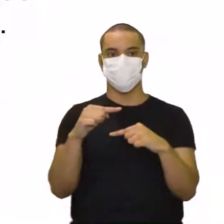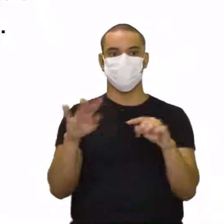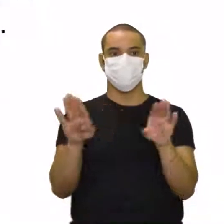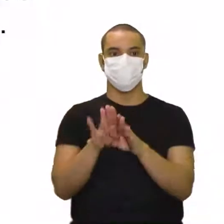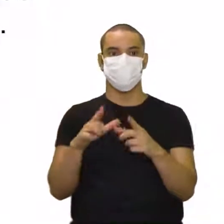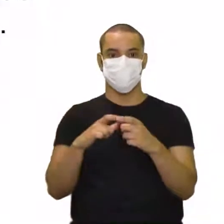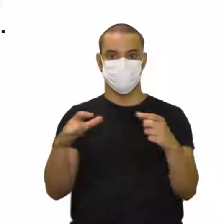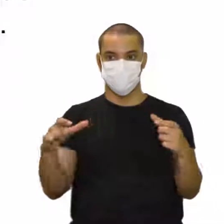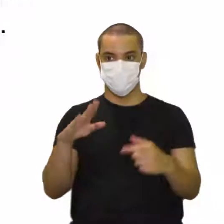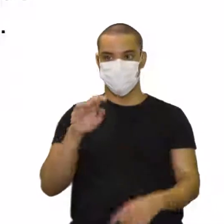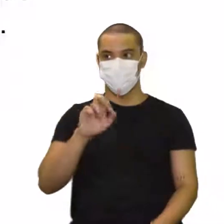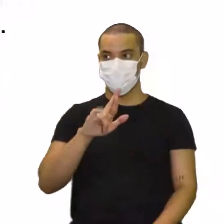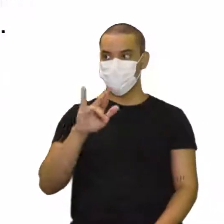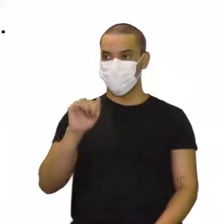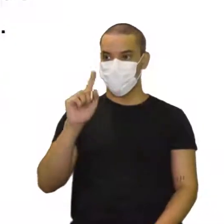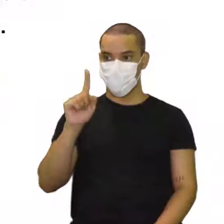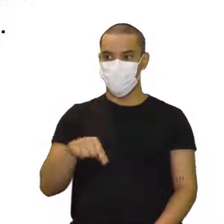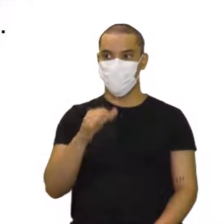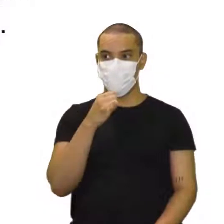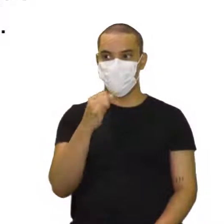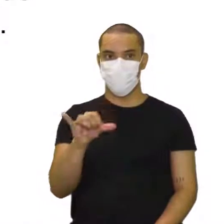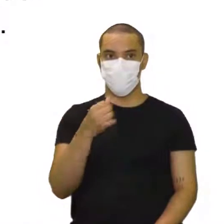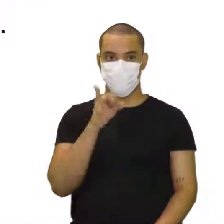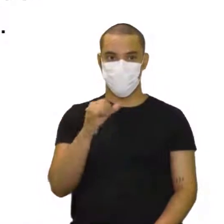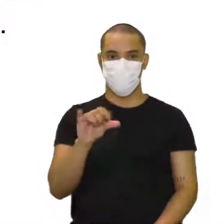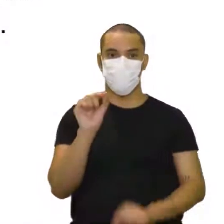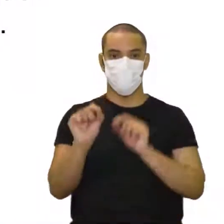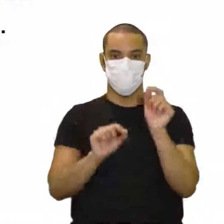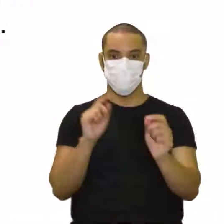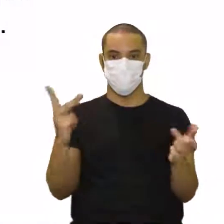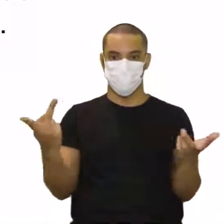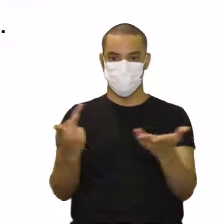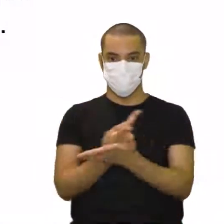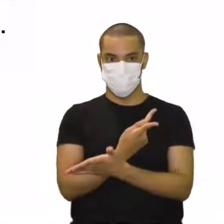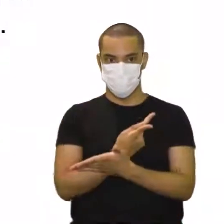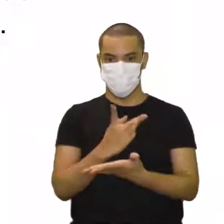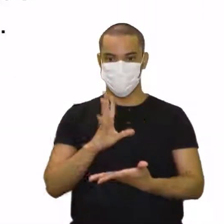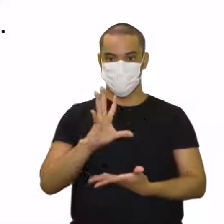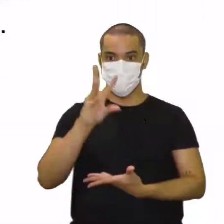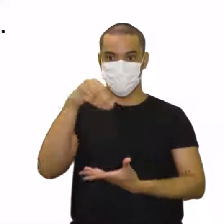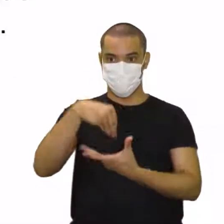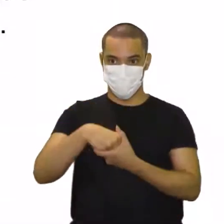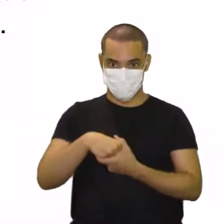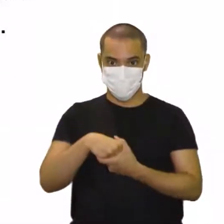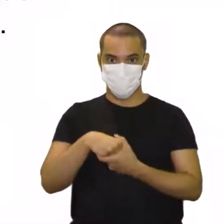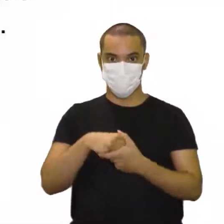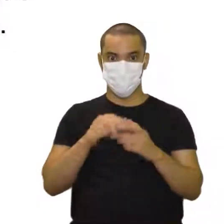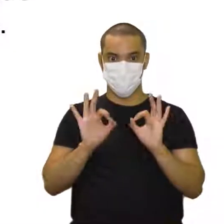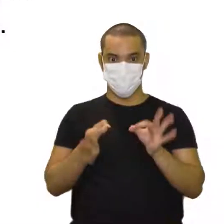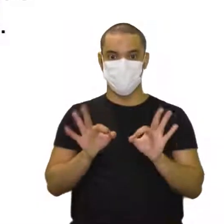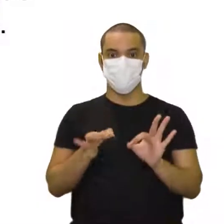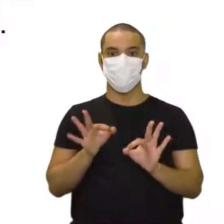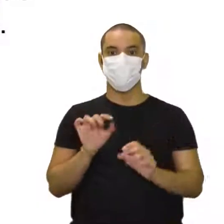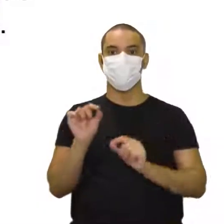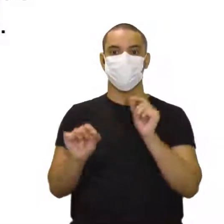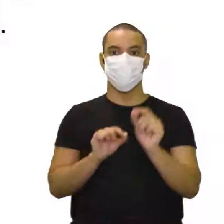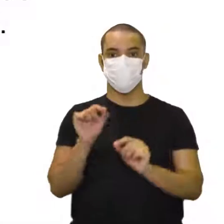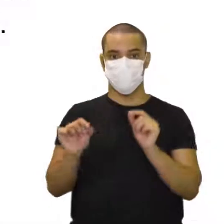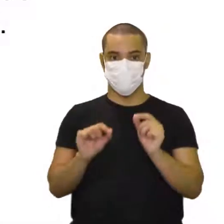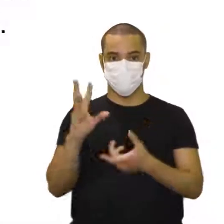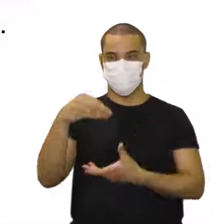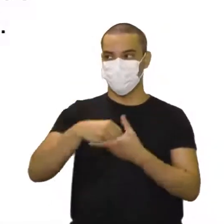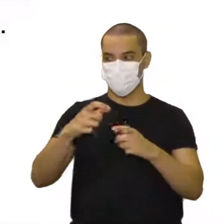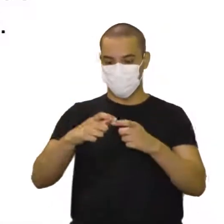um campo elétrico se estabelece, certo? No interior